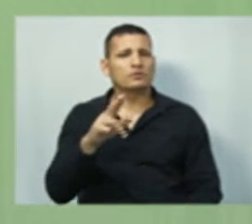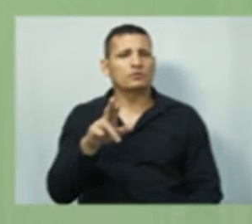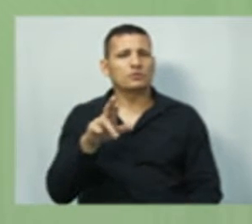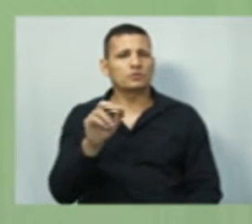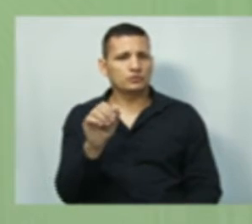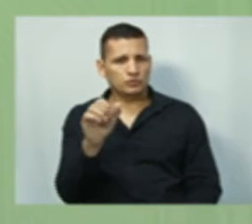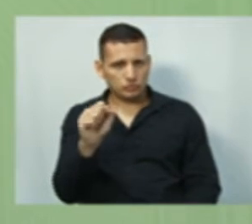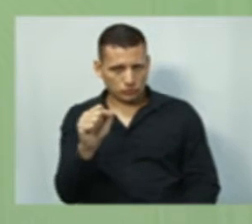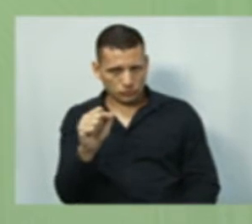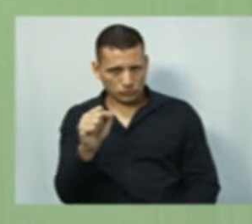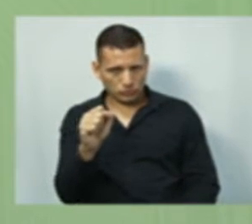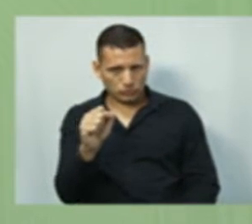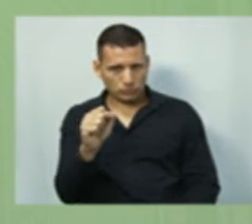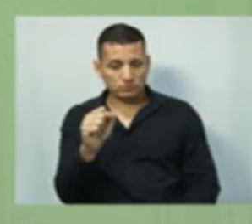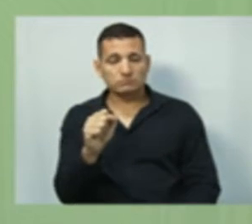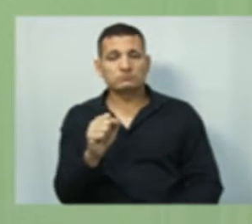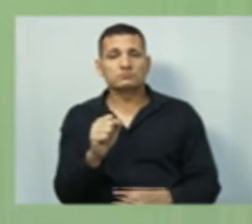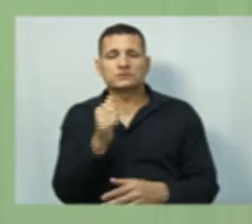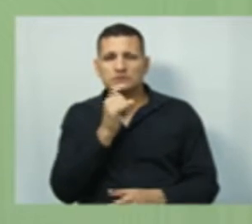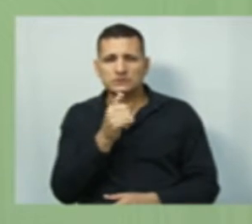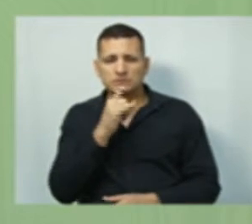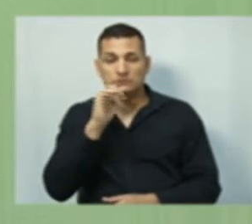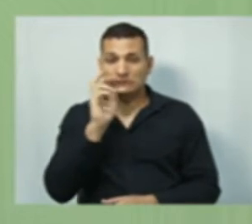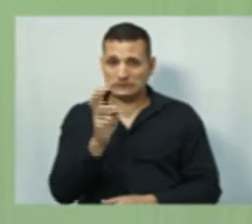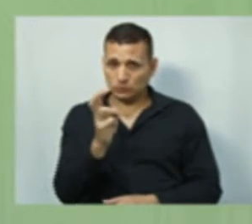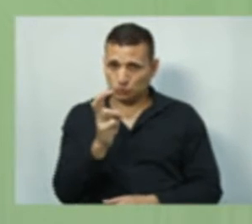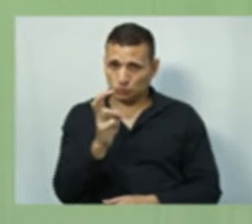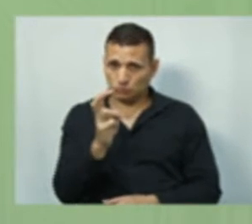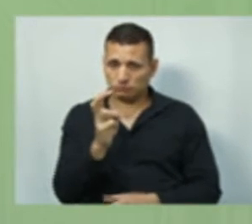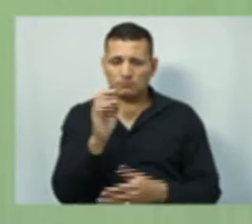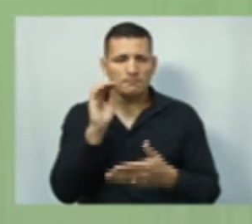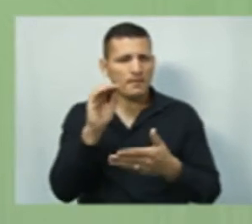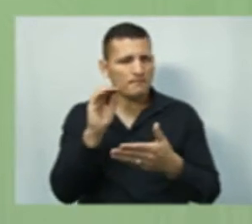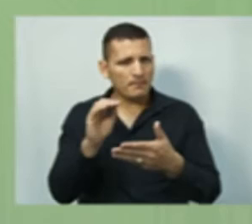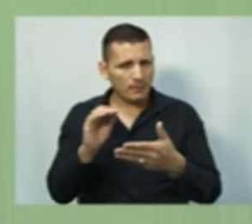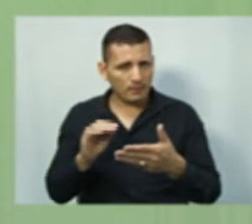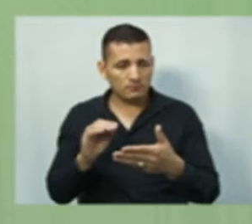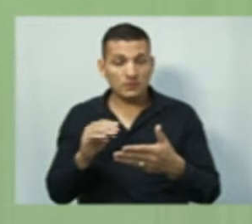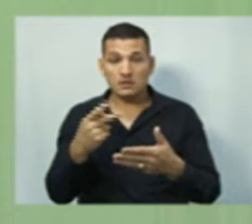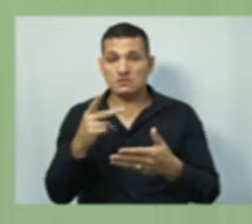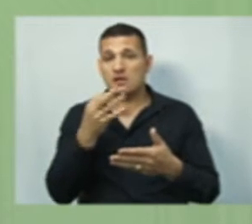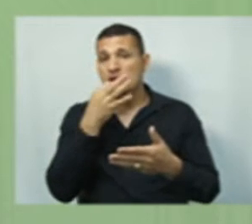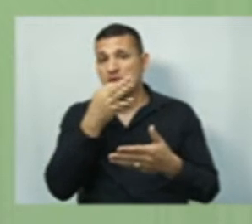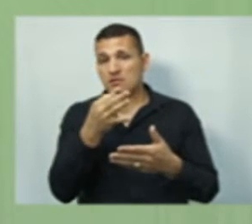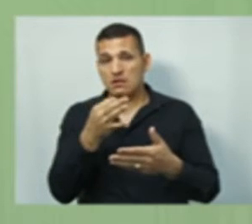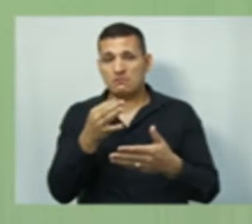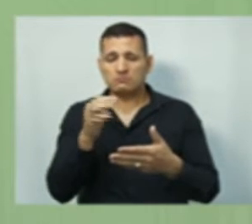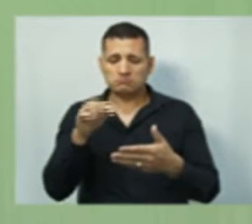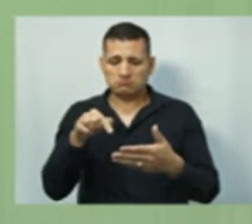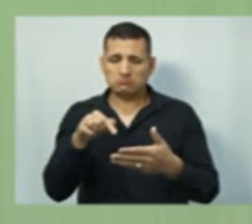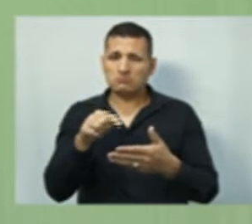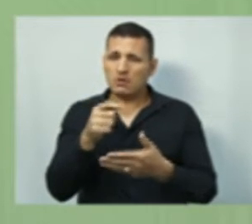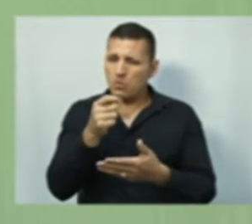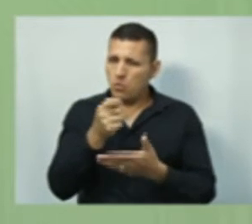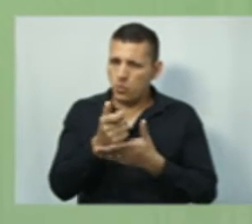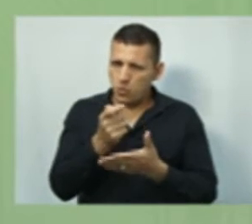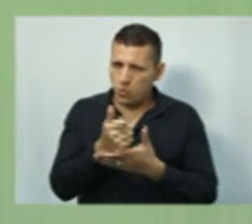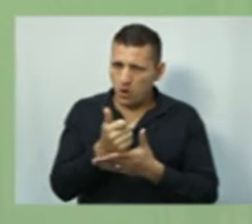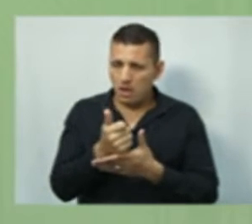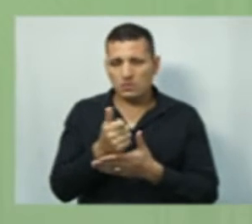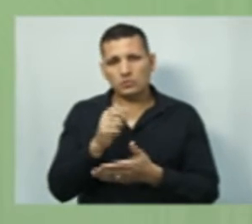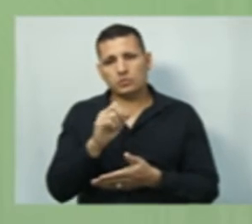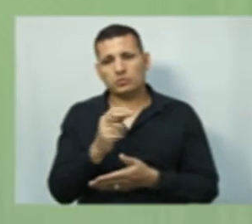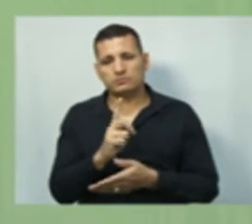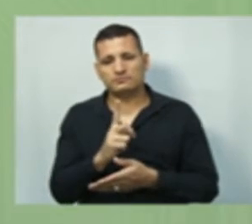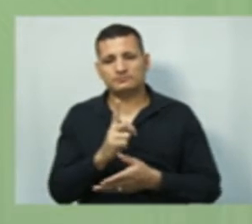práticos. Na sua opinião, eles são realmente escassos? E aí aqui a gente já tem uma resposta,